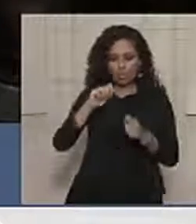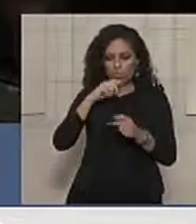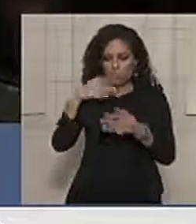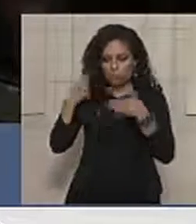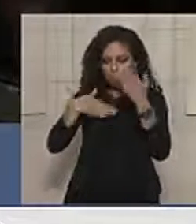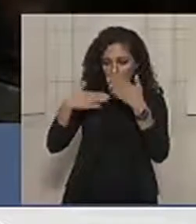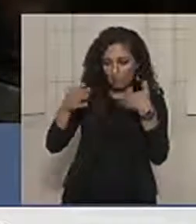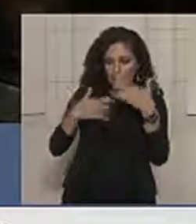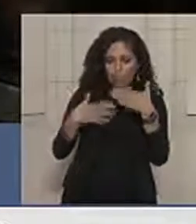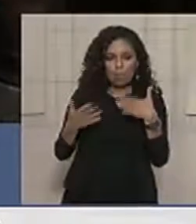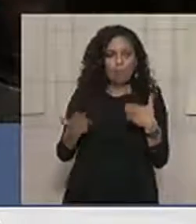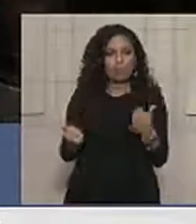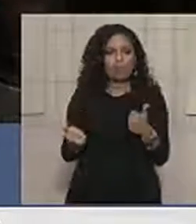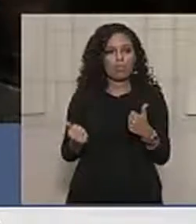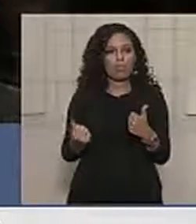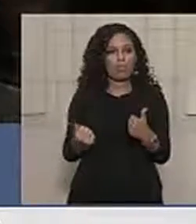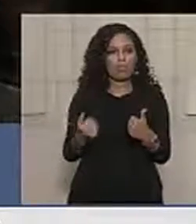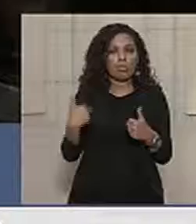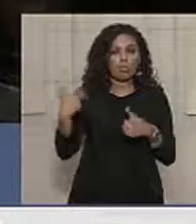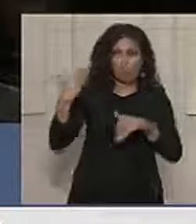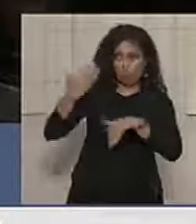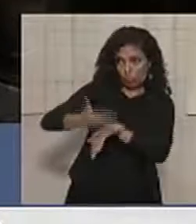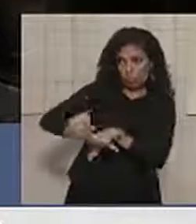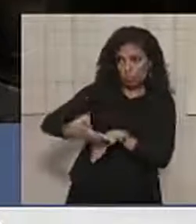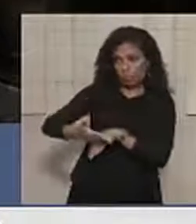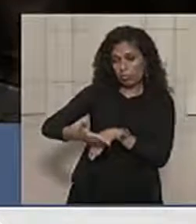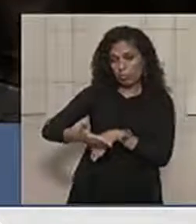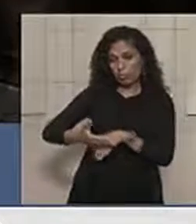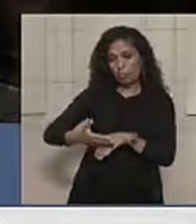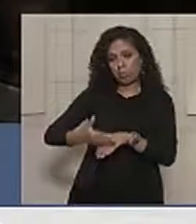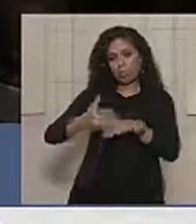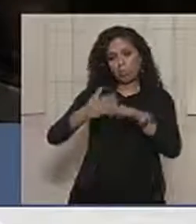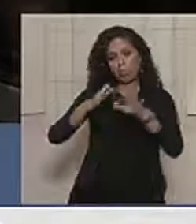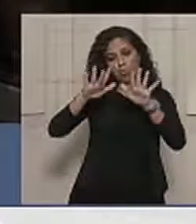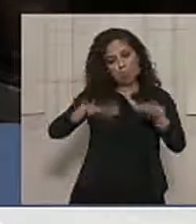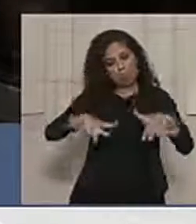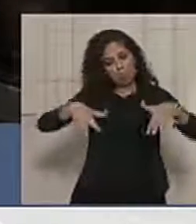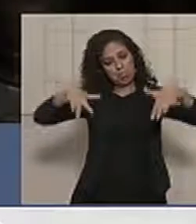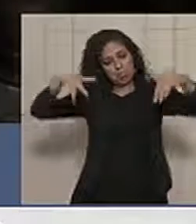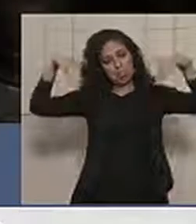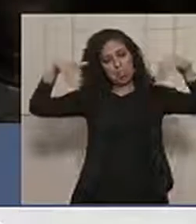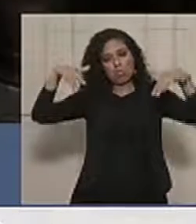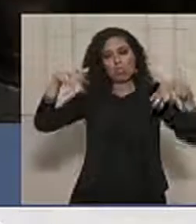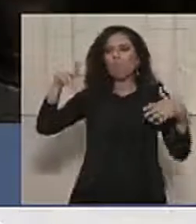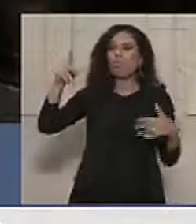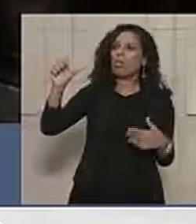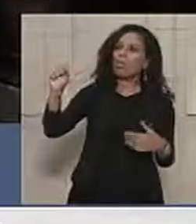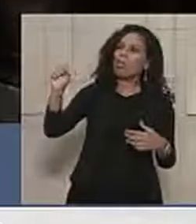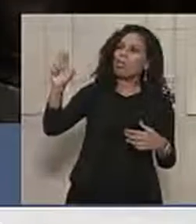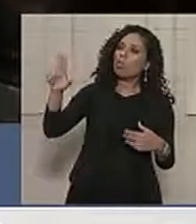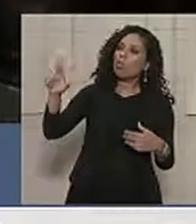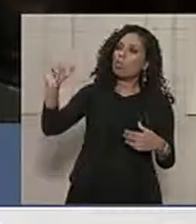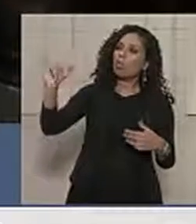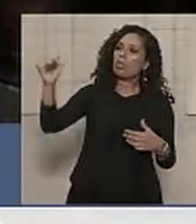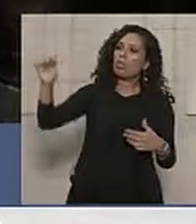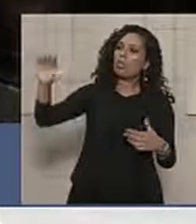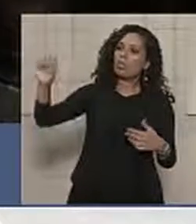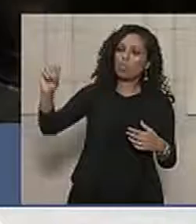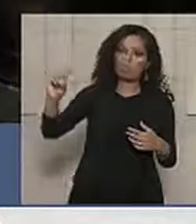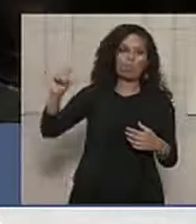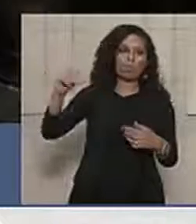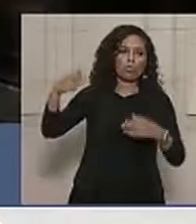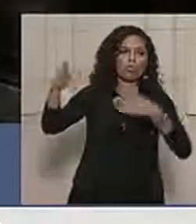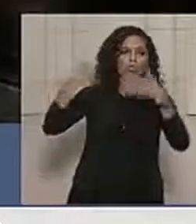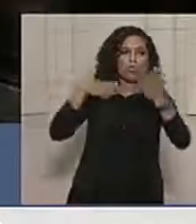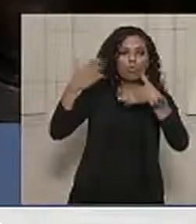um parênteses, estive no Parlamento Suíço discutindo o estado de anormalidade em que se